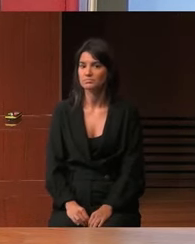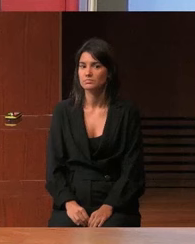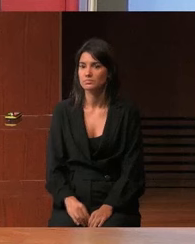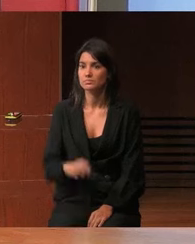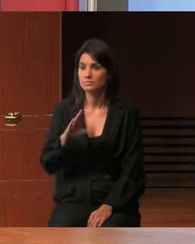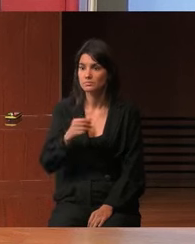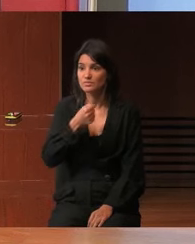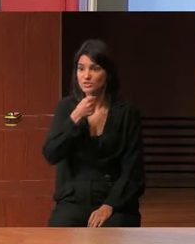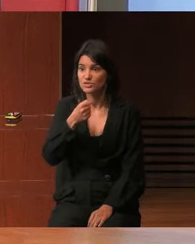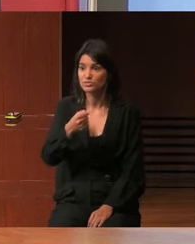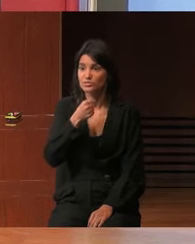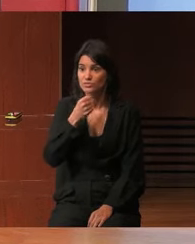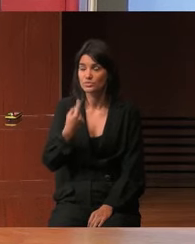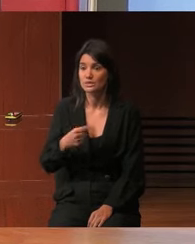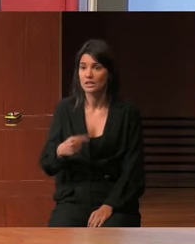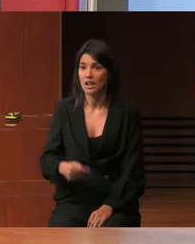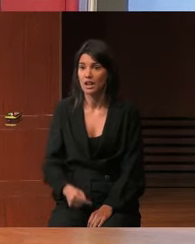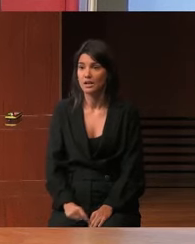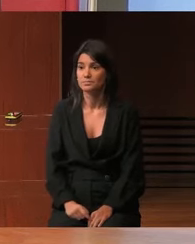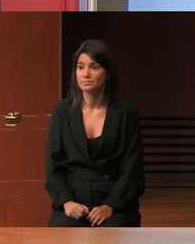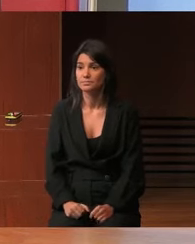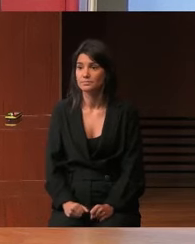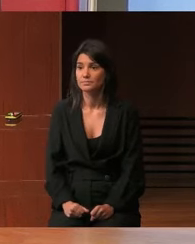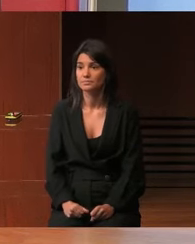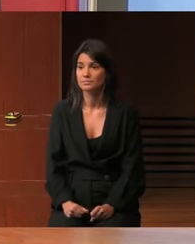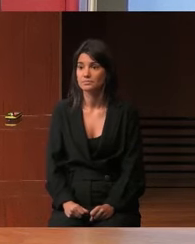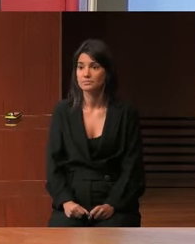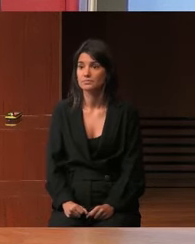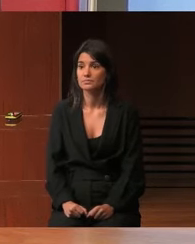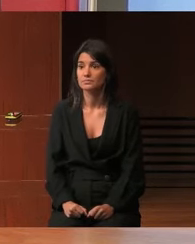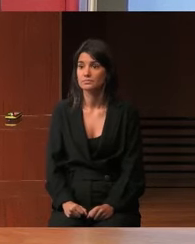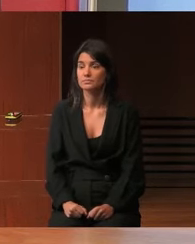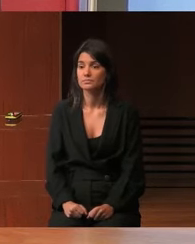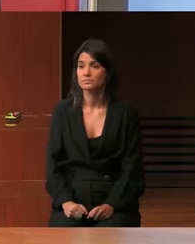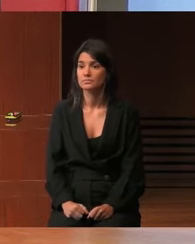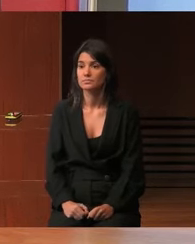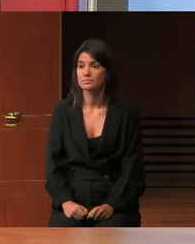algum microfone que possa ser utilizado para o público.